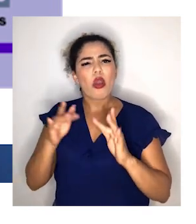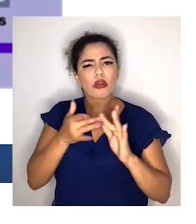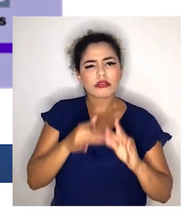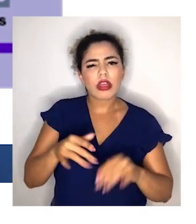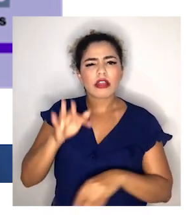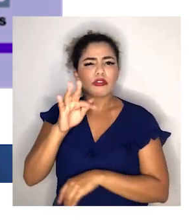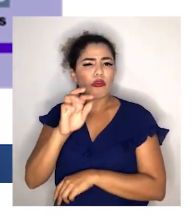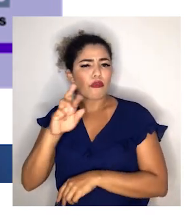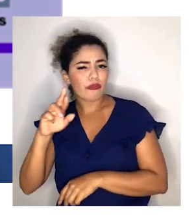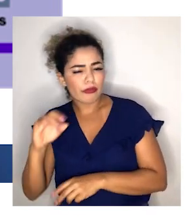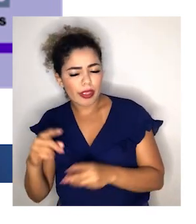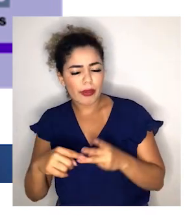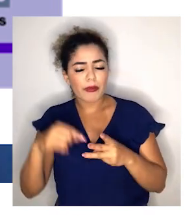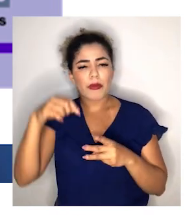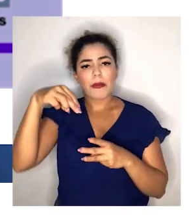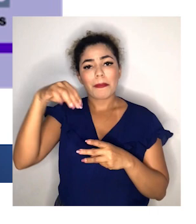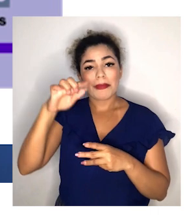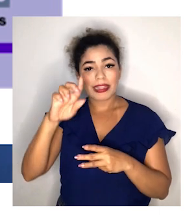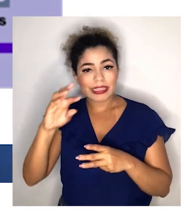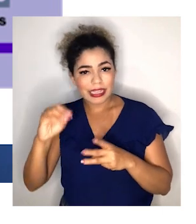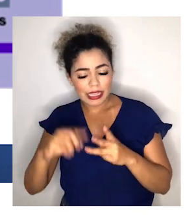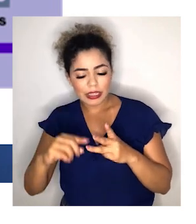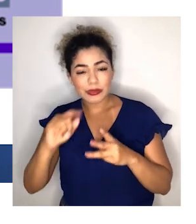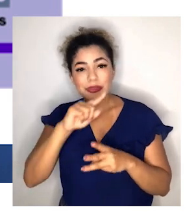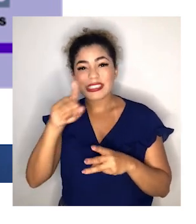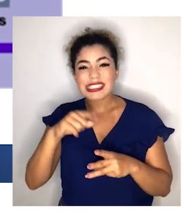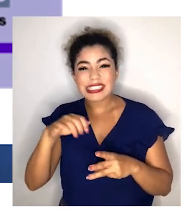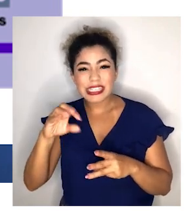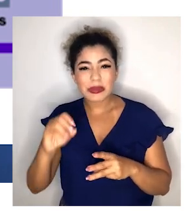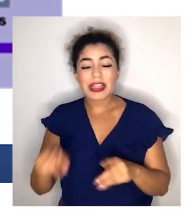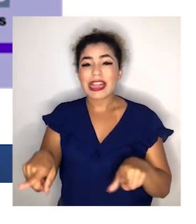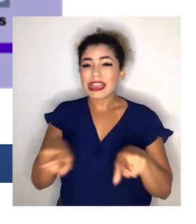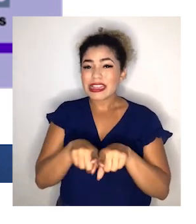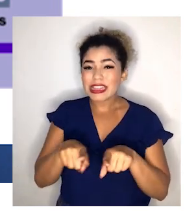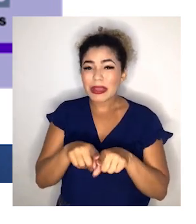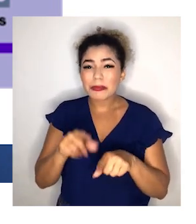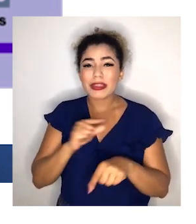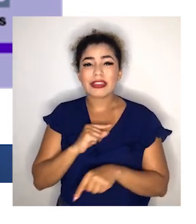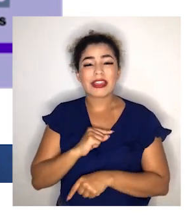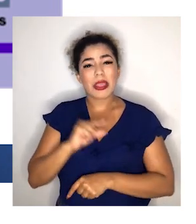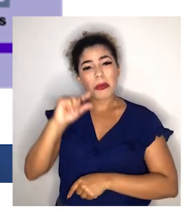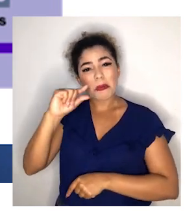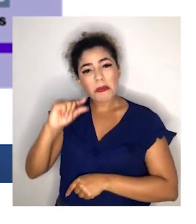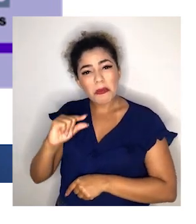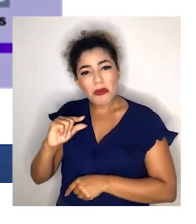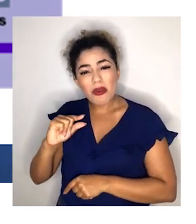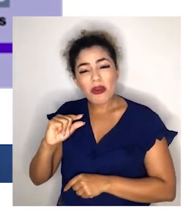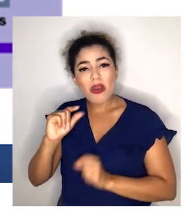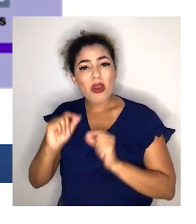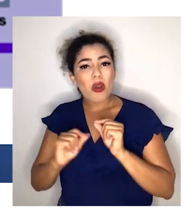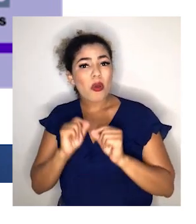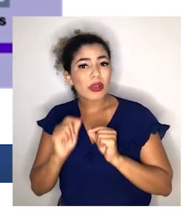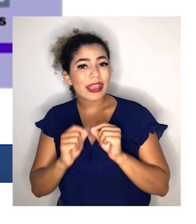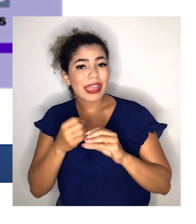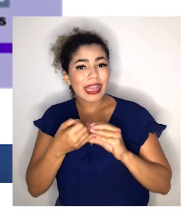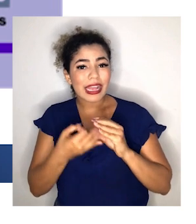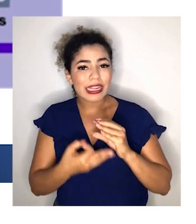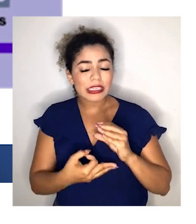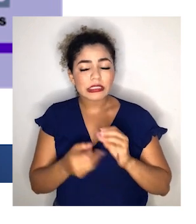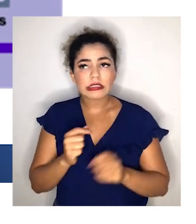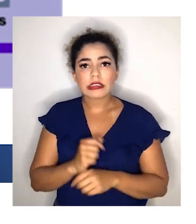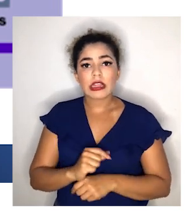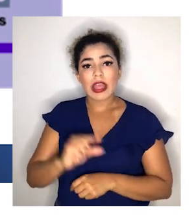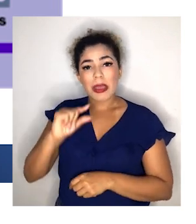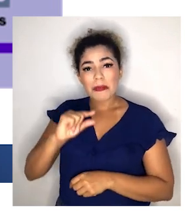como o ferro, o magnésio, o zinco. Uma substância ácida também tem baixo ponto de fusão, ou seja, já